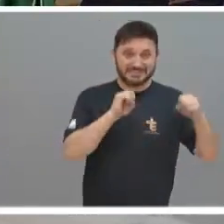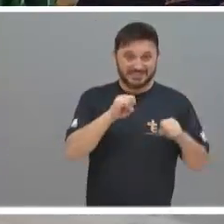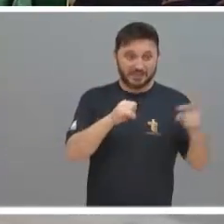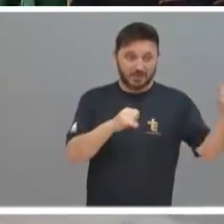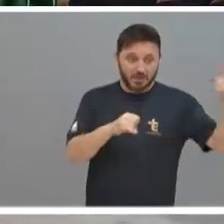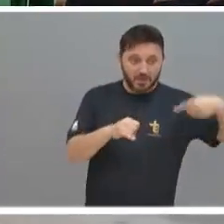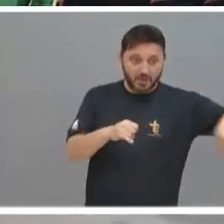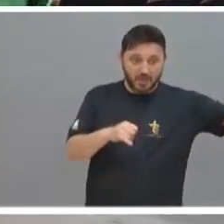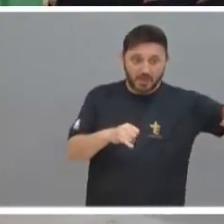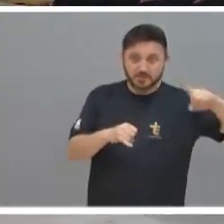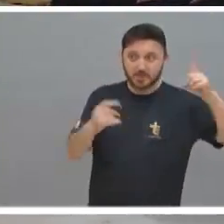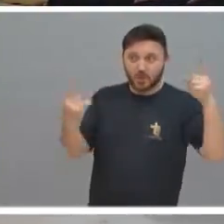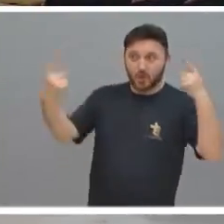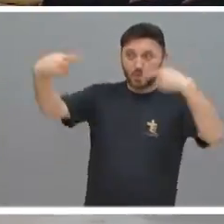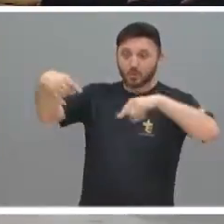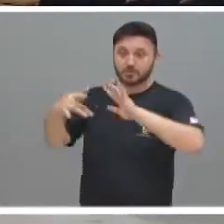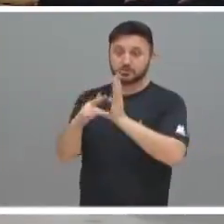ir